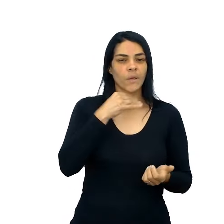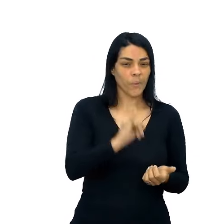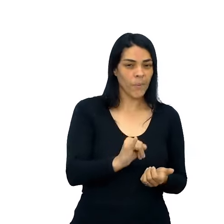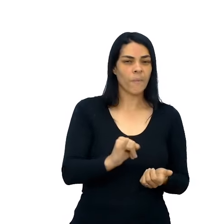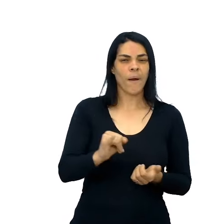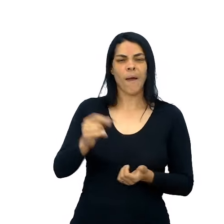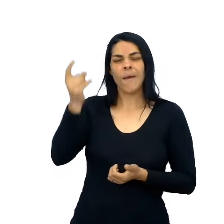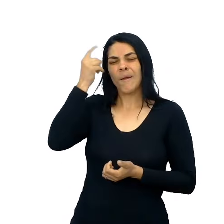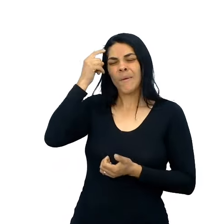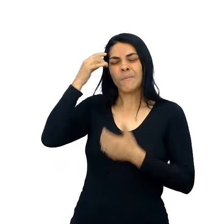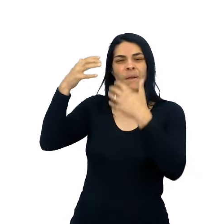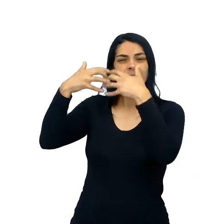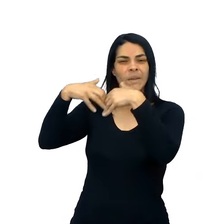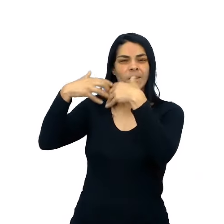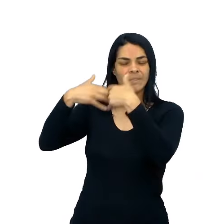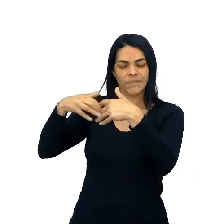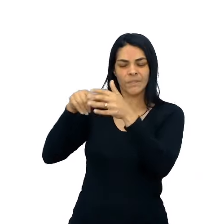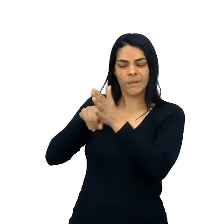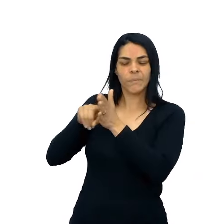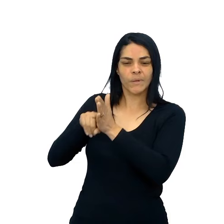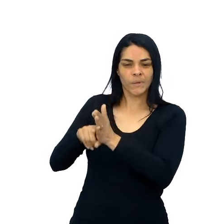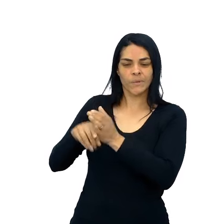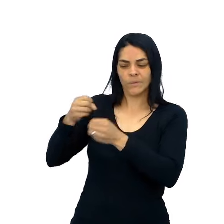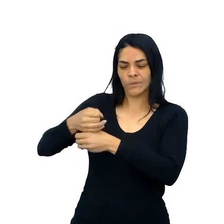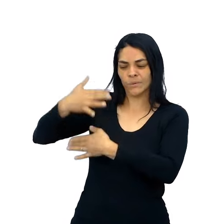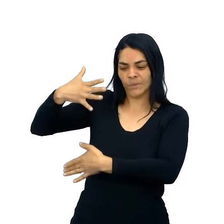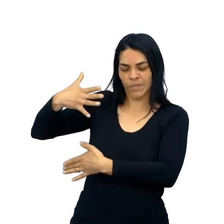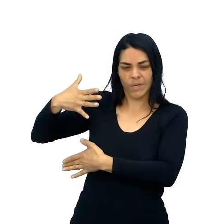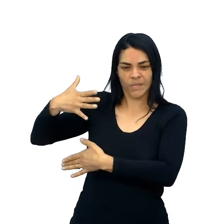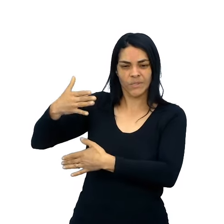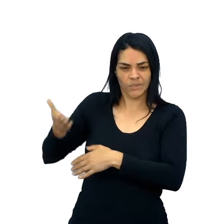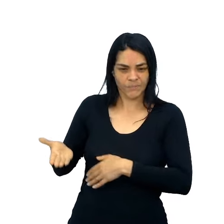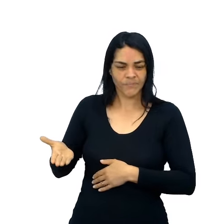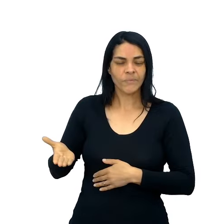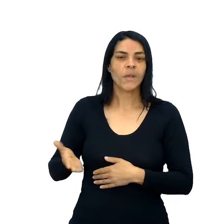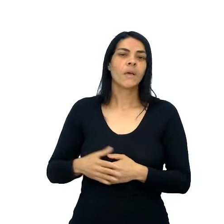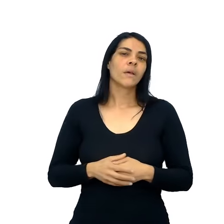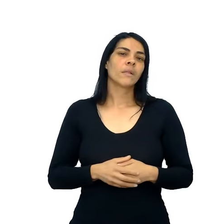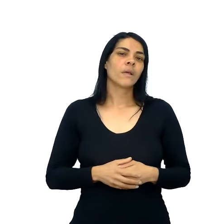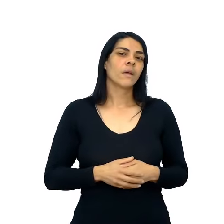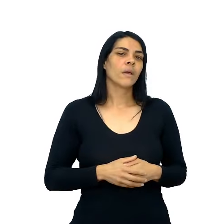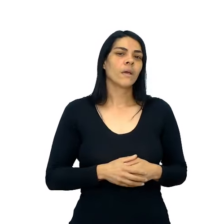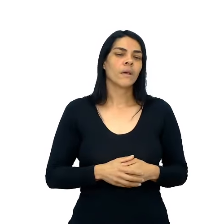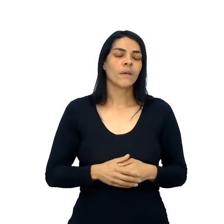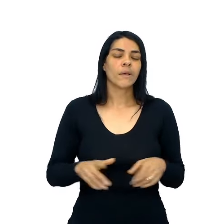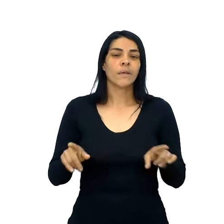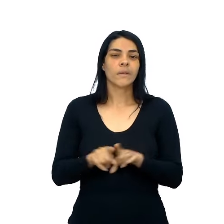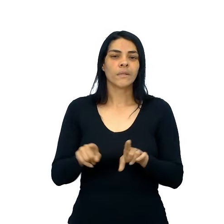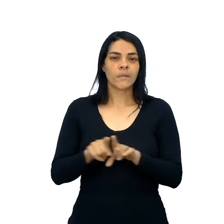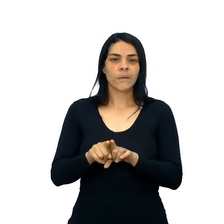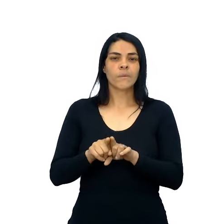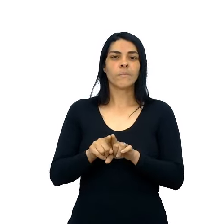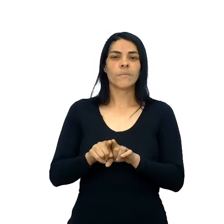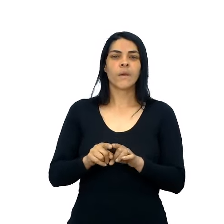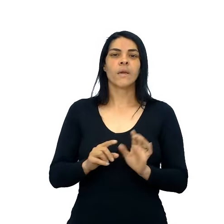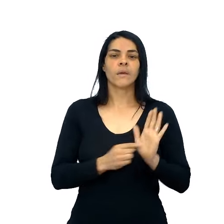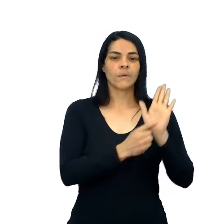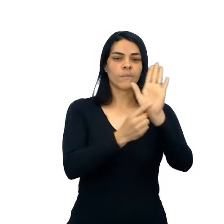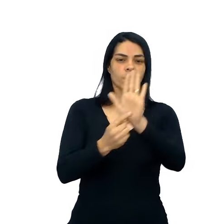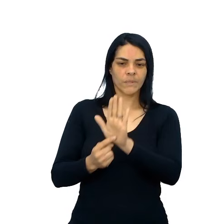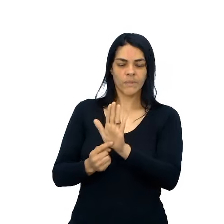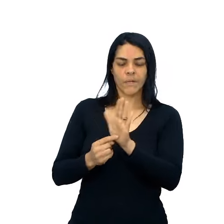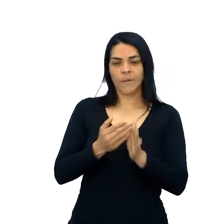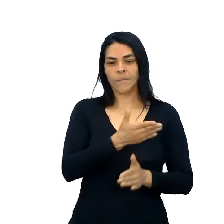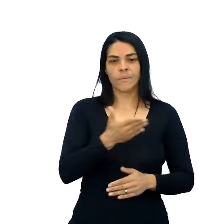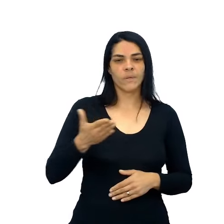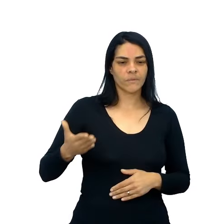que deixamos para vocês, ok? E para sistematizar essa reflexão, nós trouxemos para vocês aqui Marcuse,